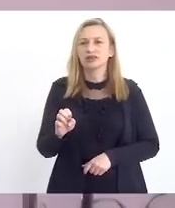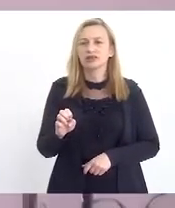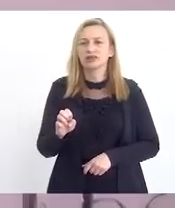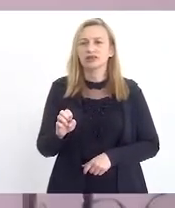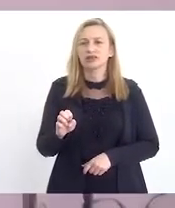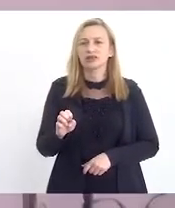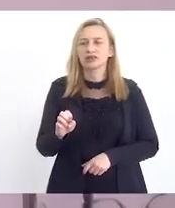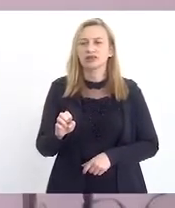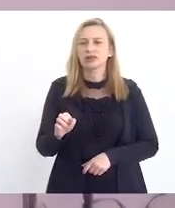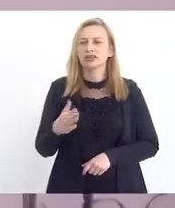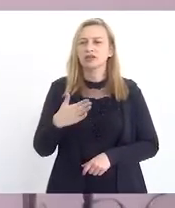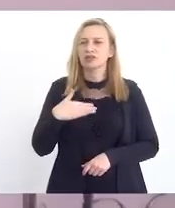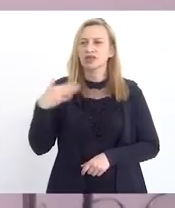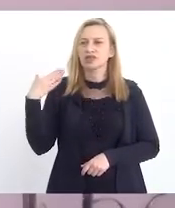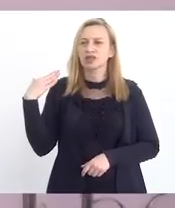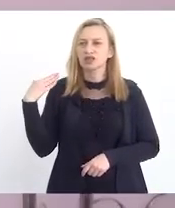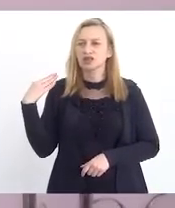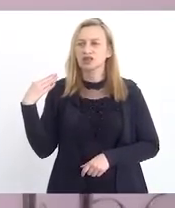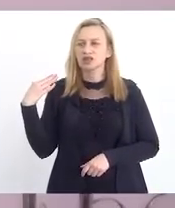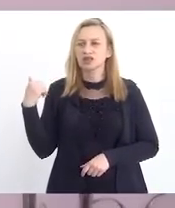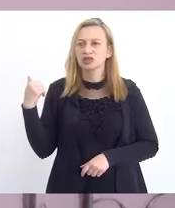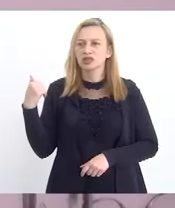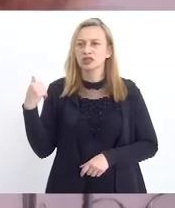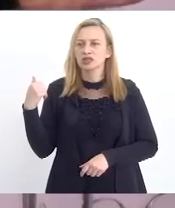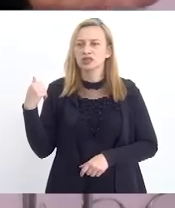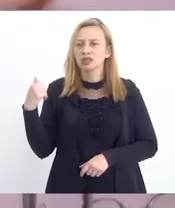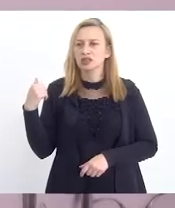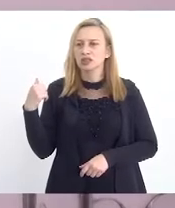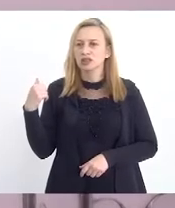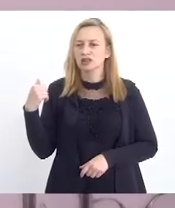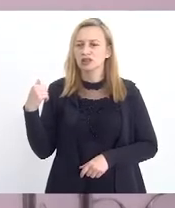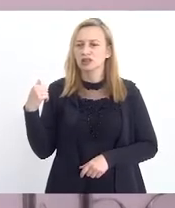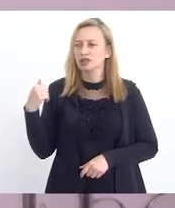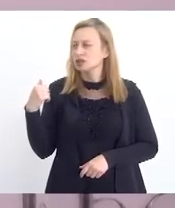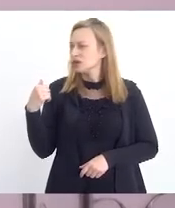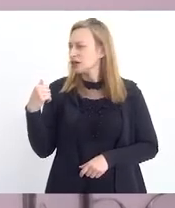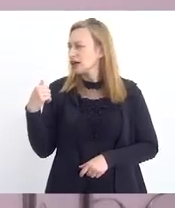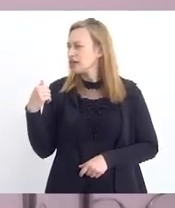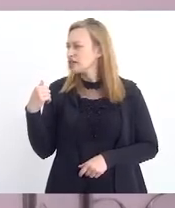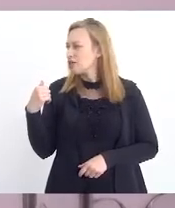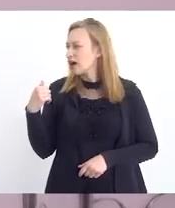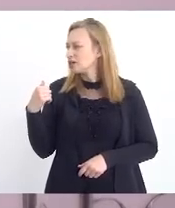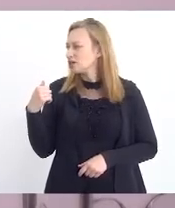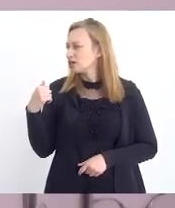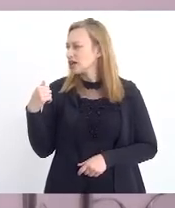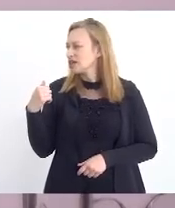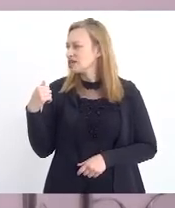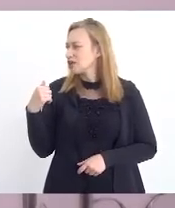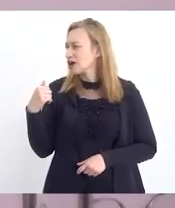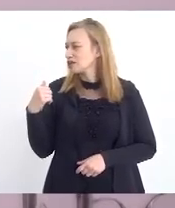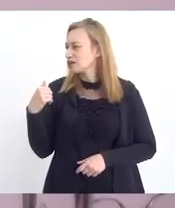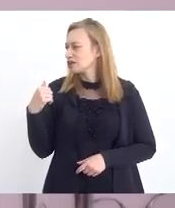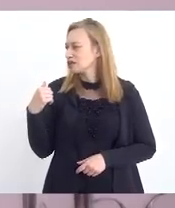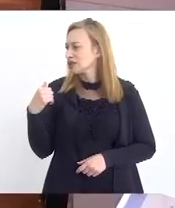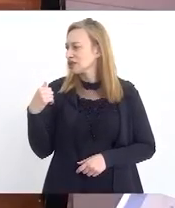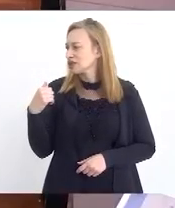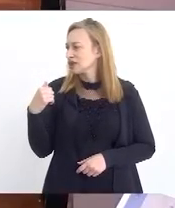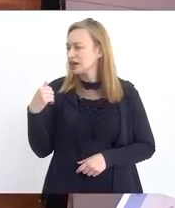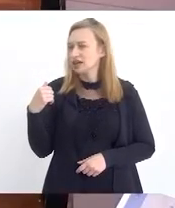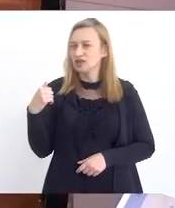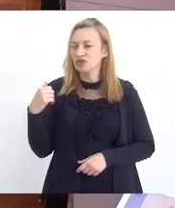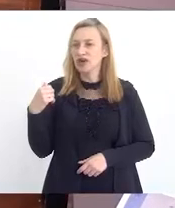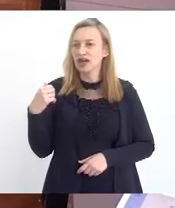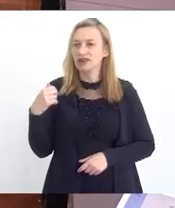e à minha esquerda aqui, só por questões estratégicas de mesa, o doutor Show.